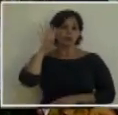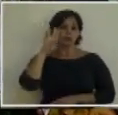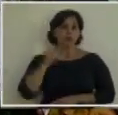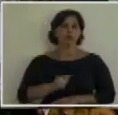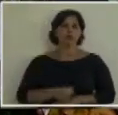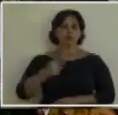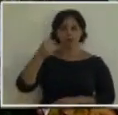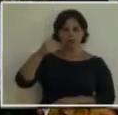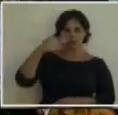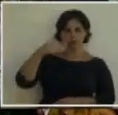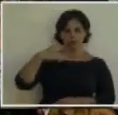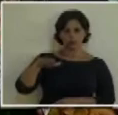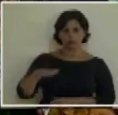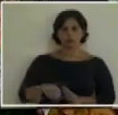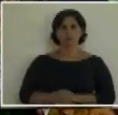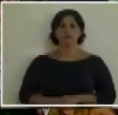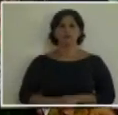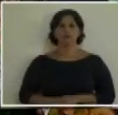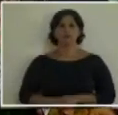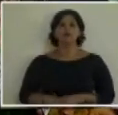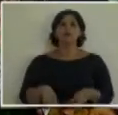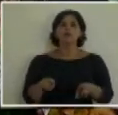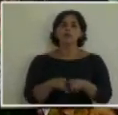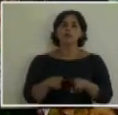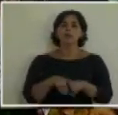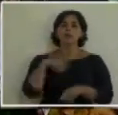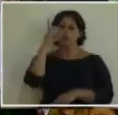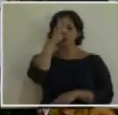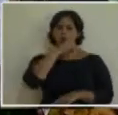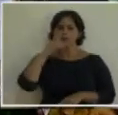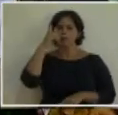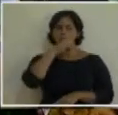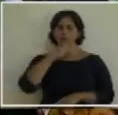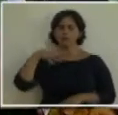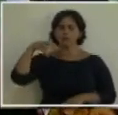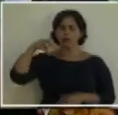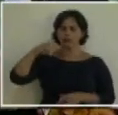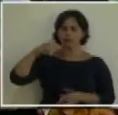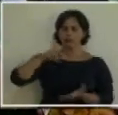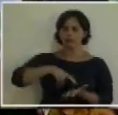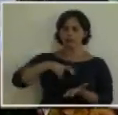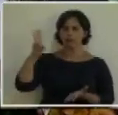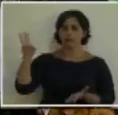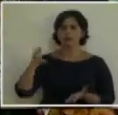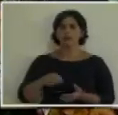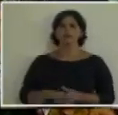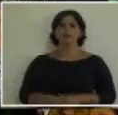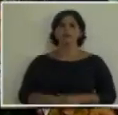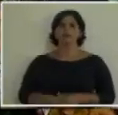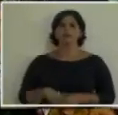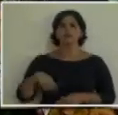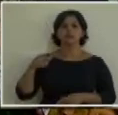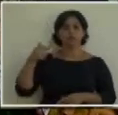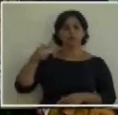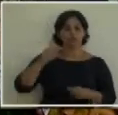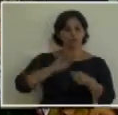e quartas-feiras, às 19h30, e aos domingos, 9h da manhã